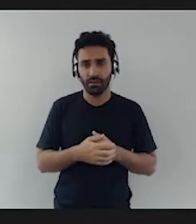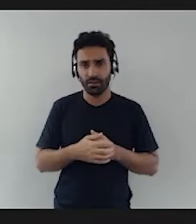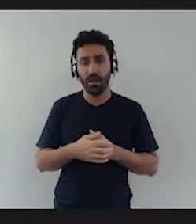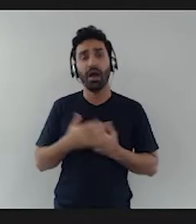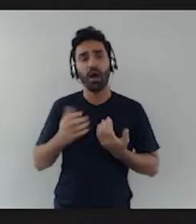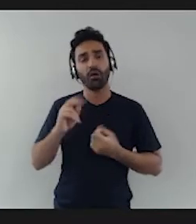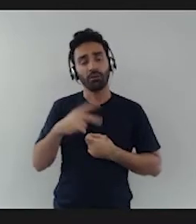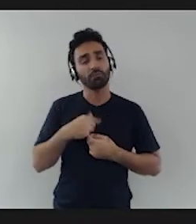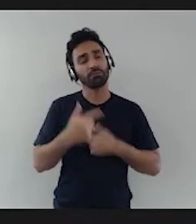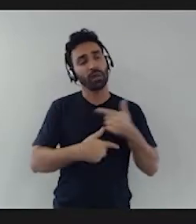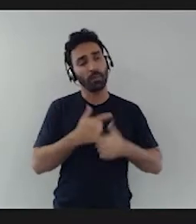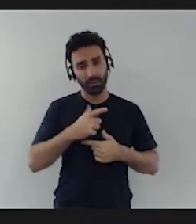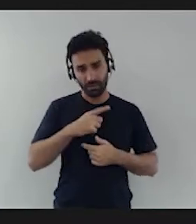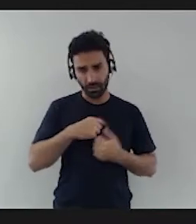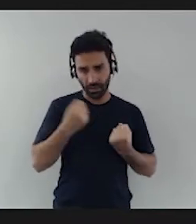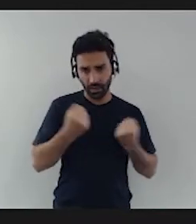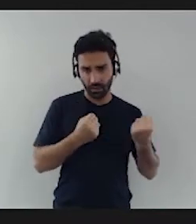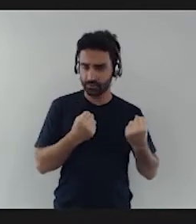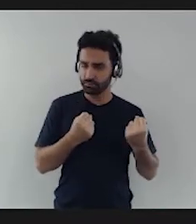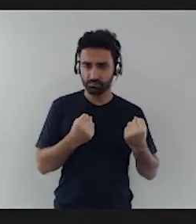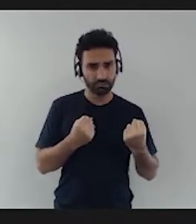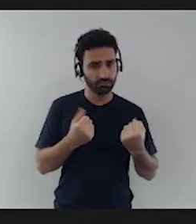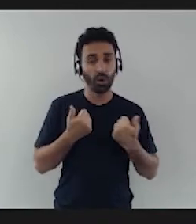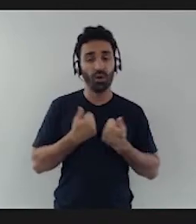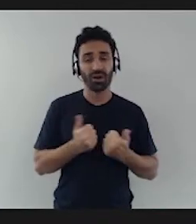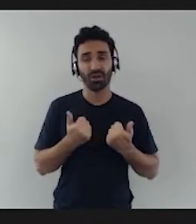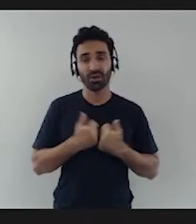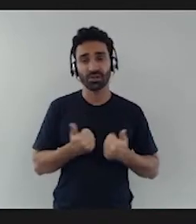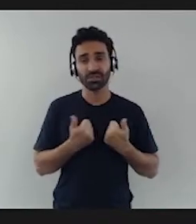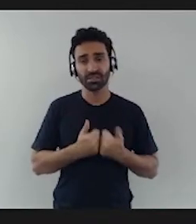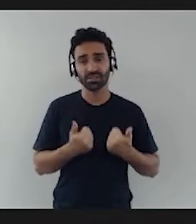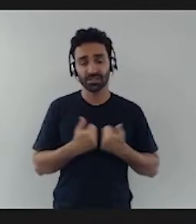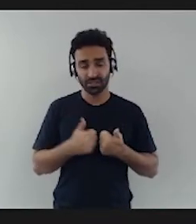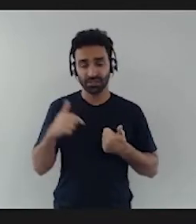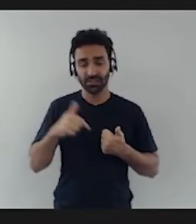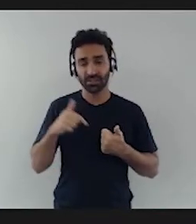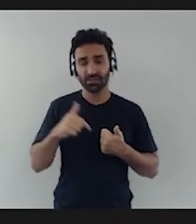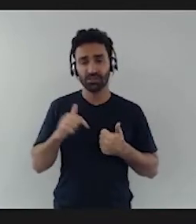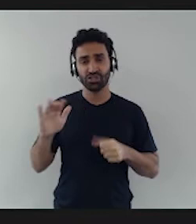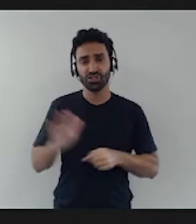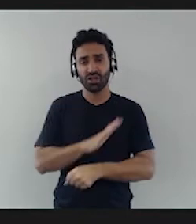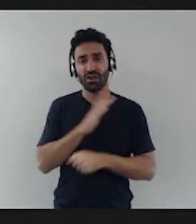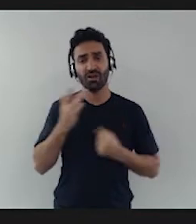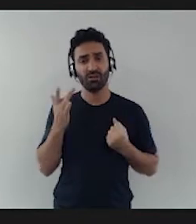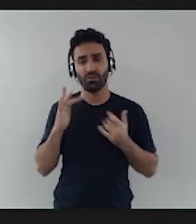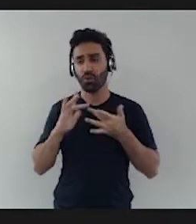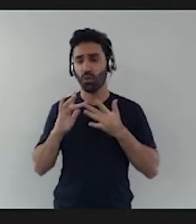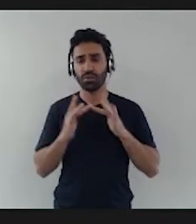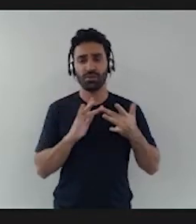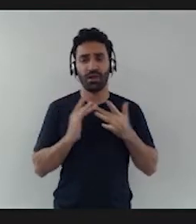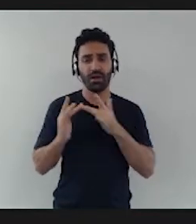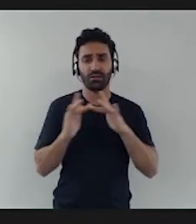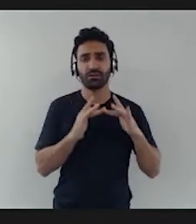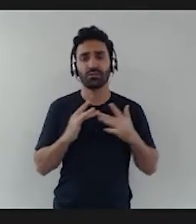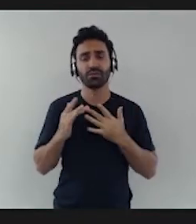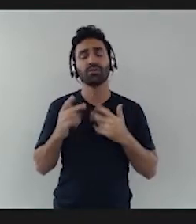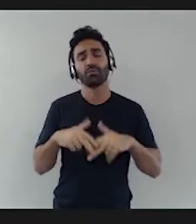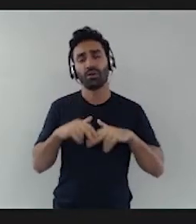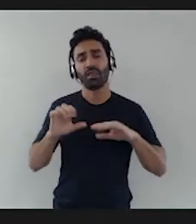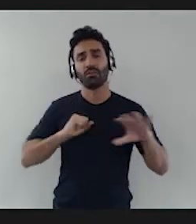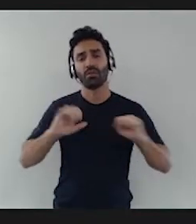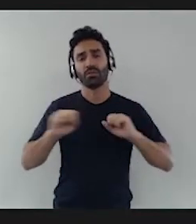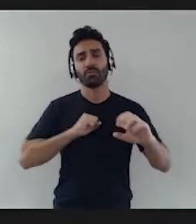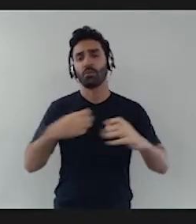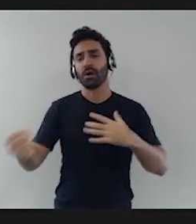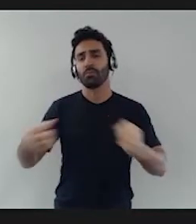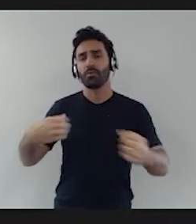elas pegam o transporte coletivo, extremamente superlotado, com contato entre as pessoas. Então, daí porque nós